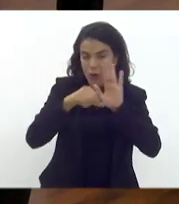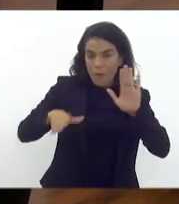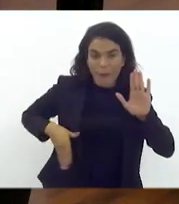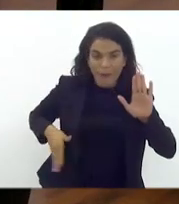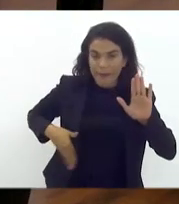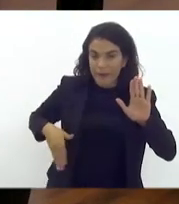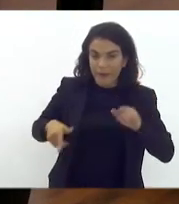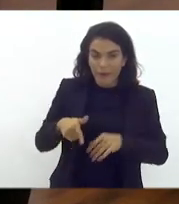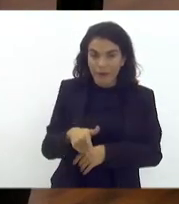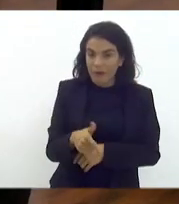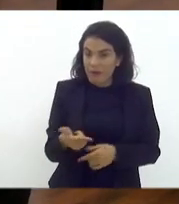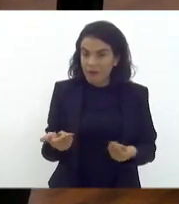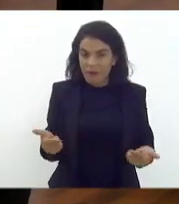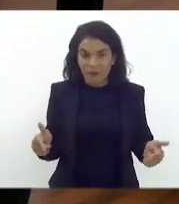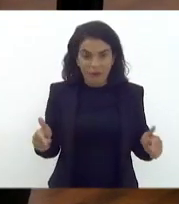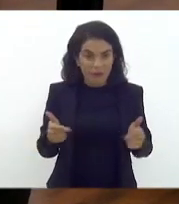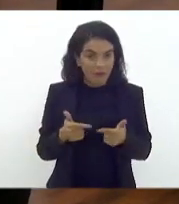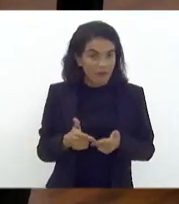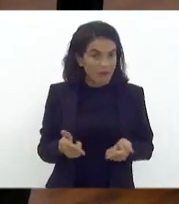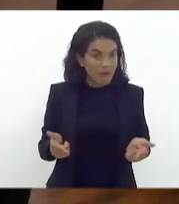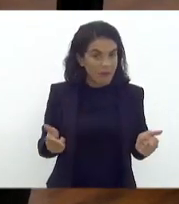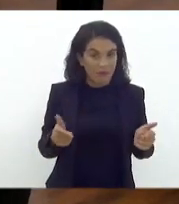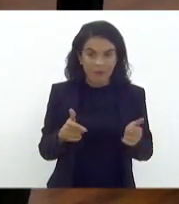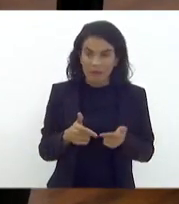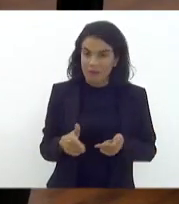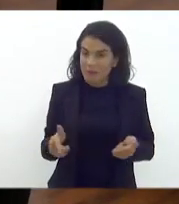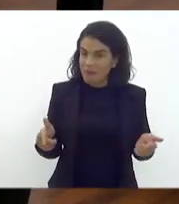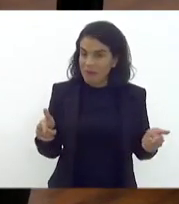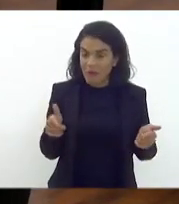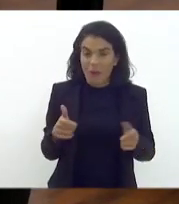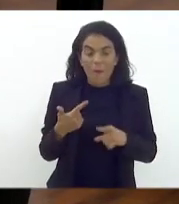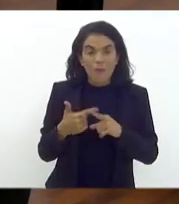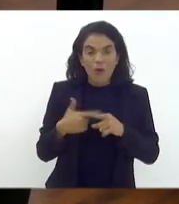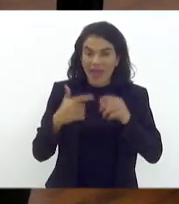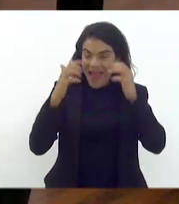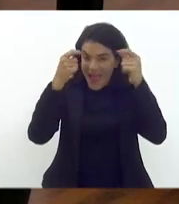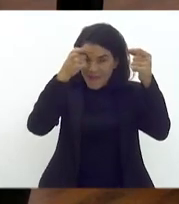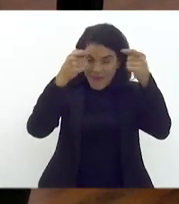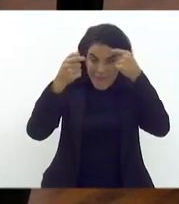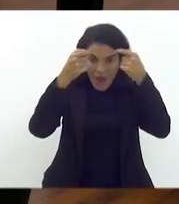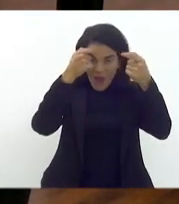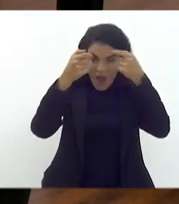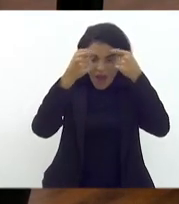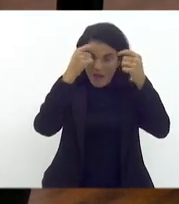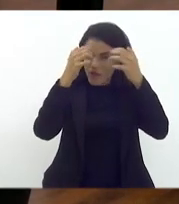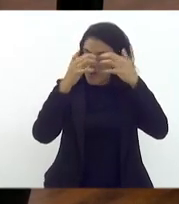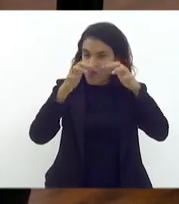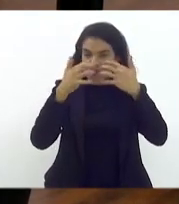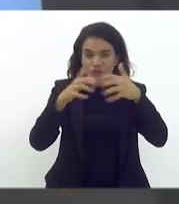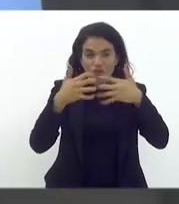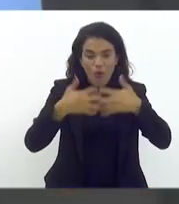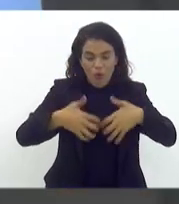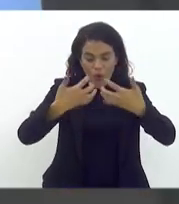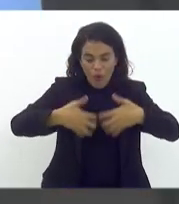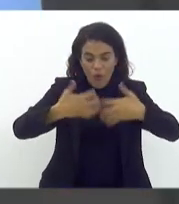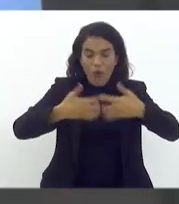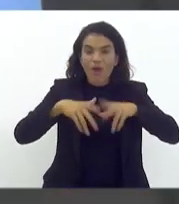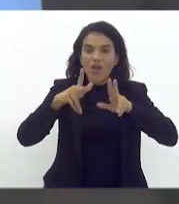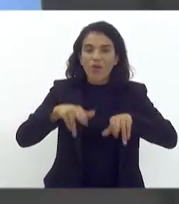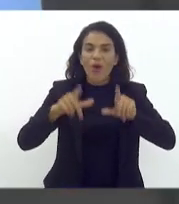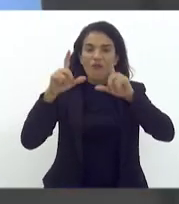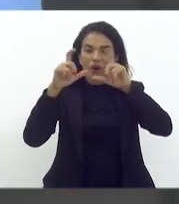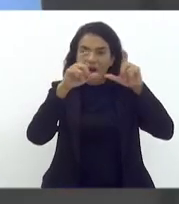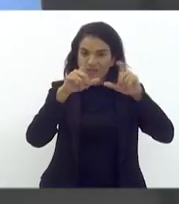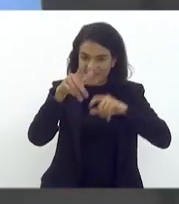sabe infelizmente a nossa memória não funciona como uma sabe como a máquina fotográfica